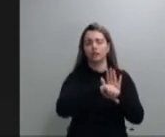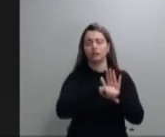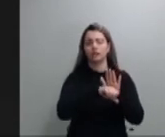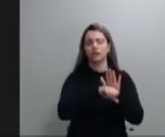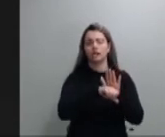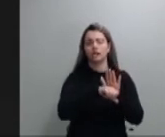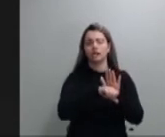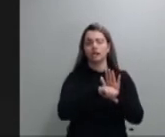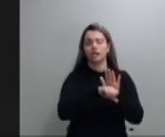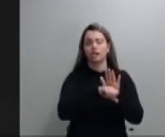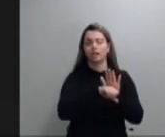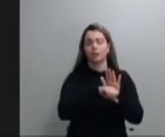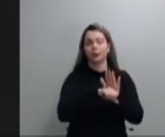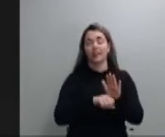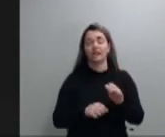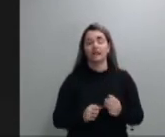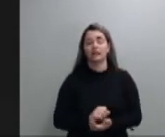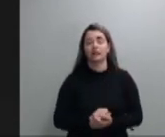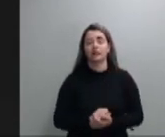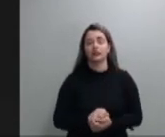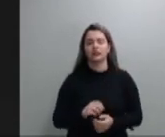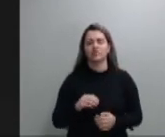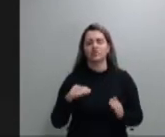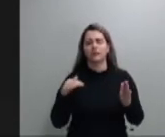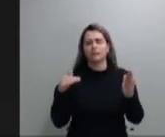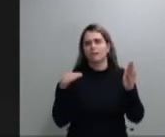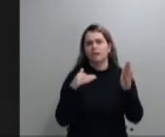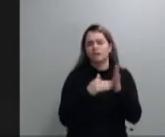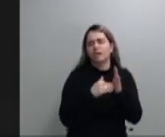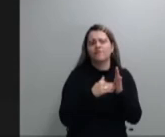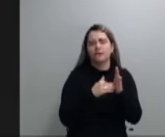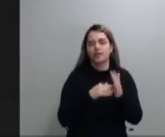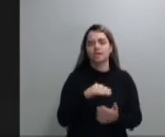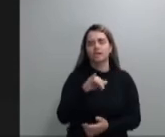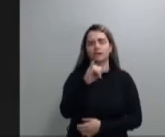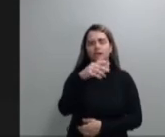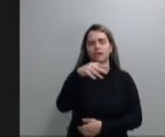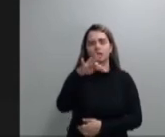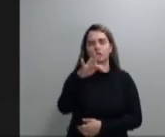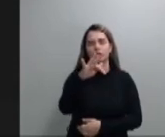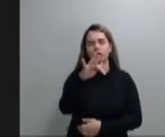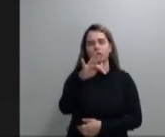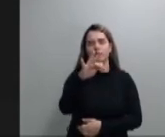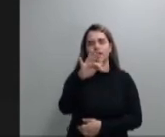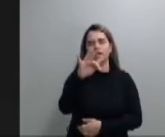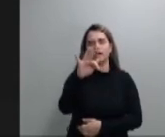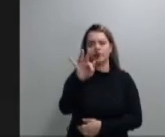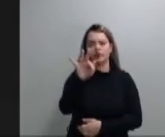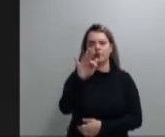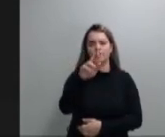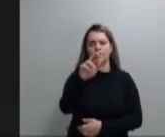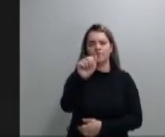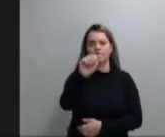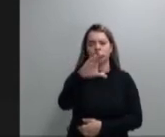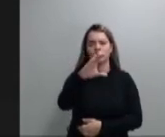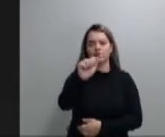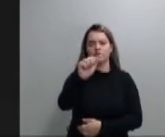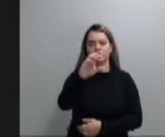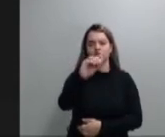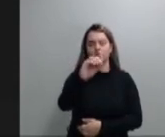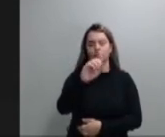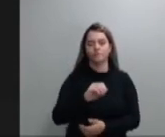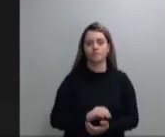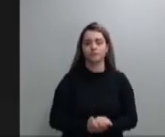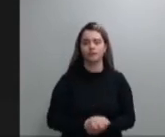cometimento de infração ali tipificada o tema insere-se no âmbito do direito administrativo sancionador e segundo doutrina de